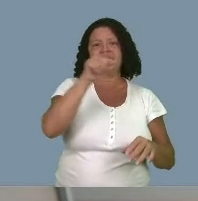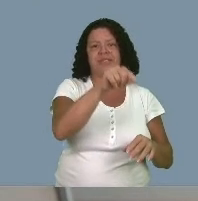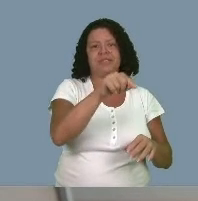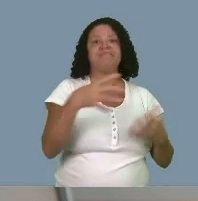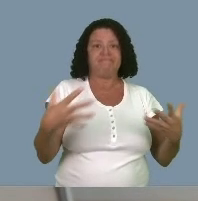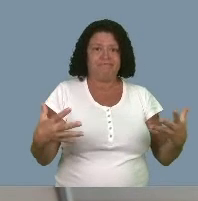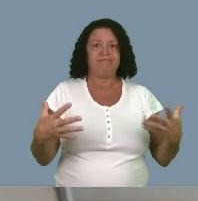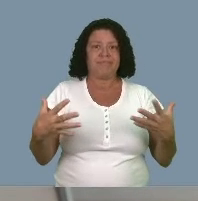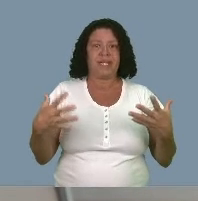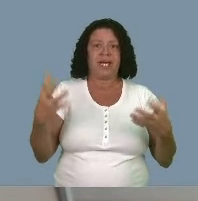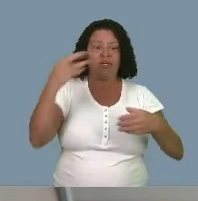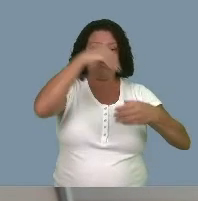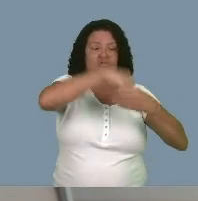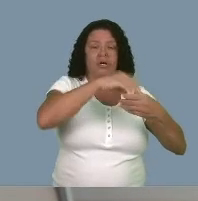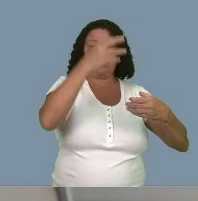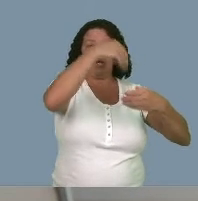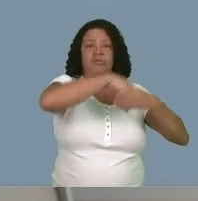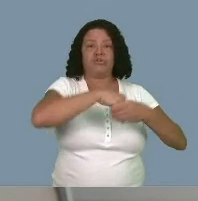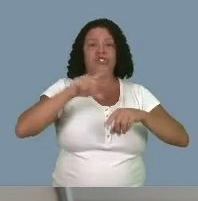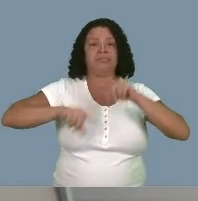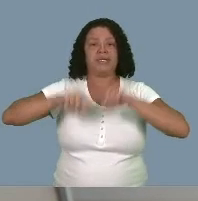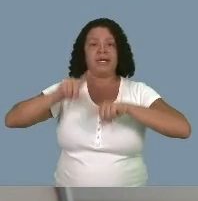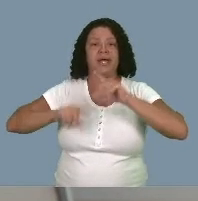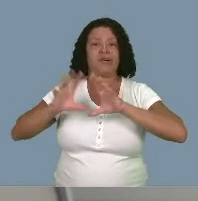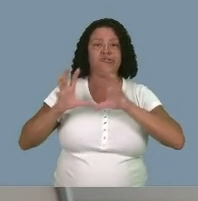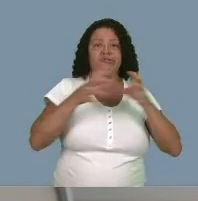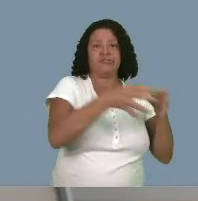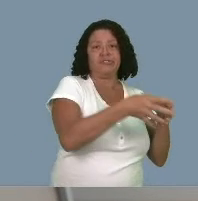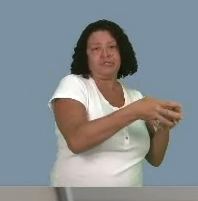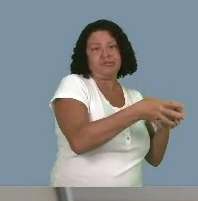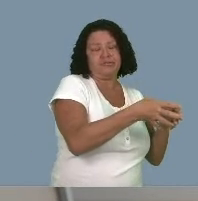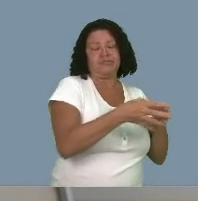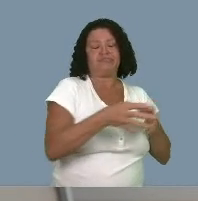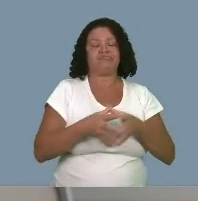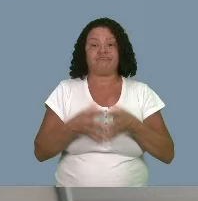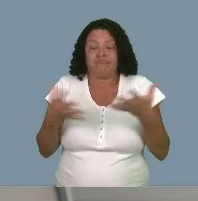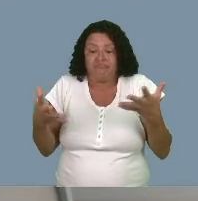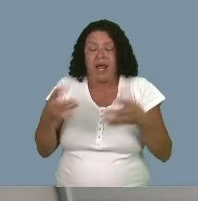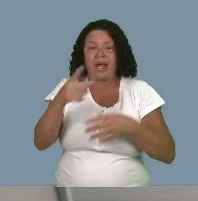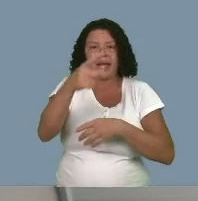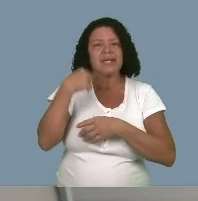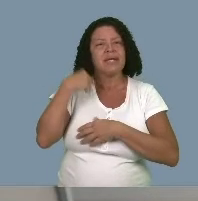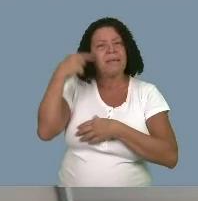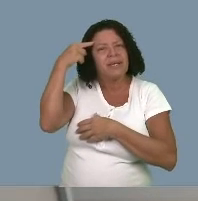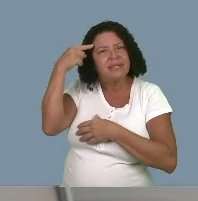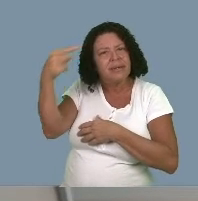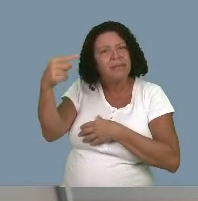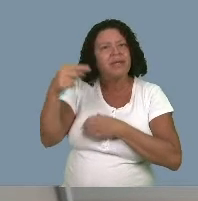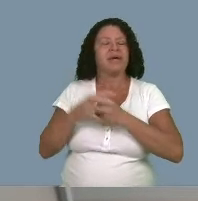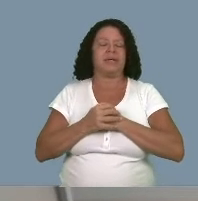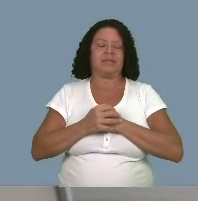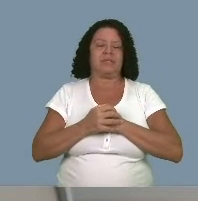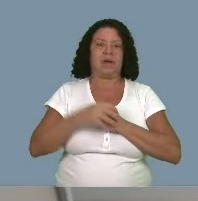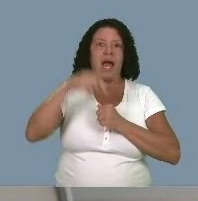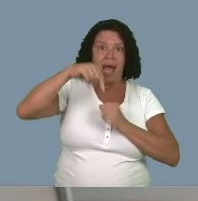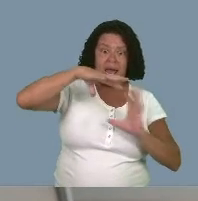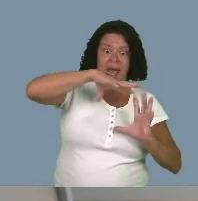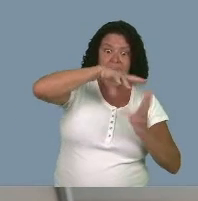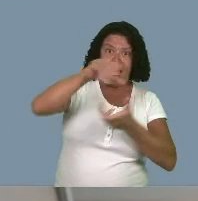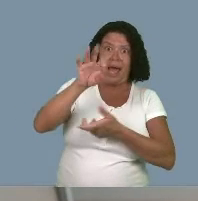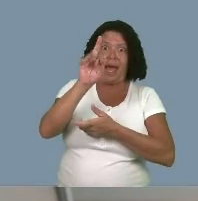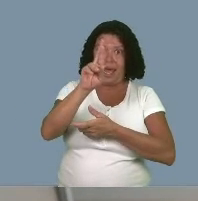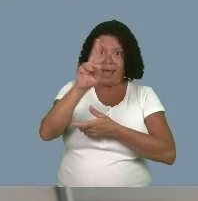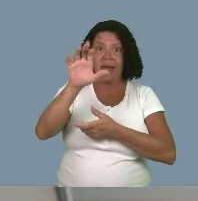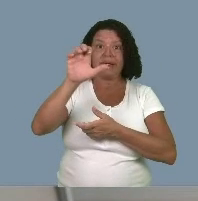essa acumulação de bens e de riquezas. Nesse pensamento, o planeta Terra ele se